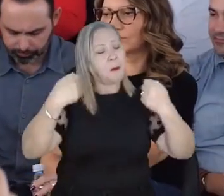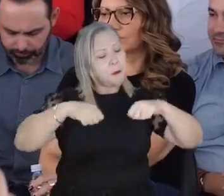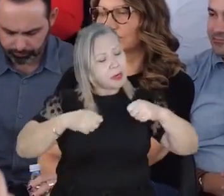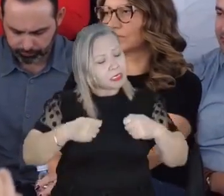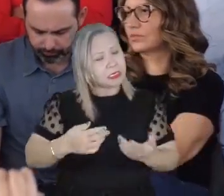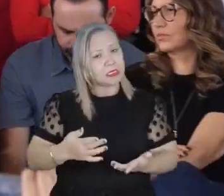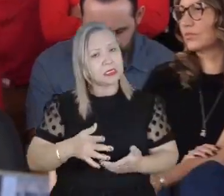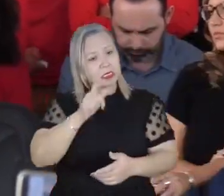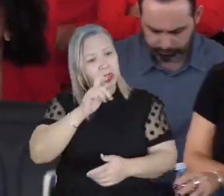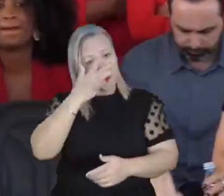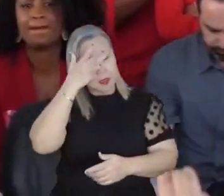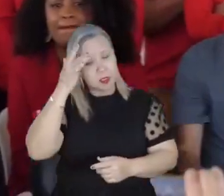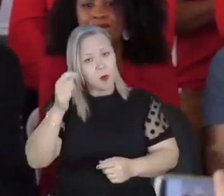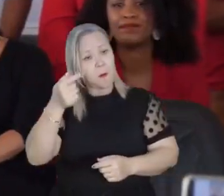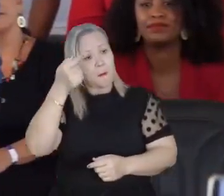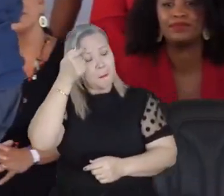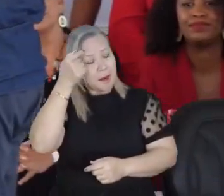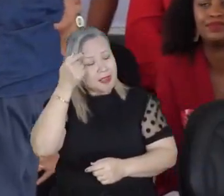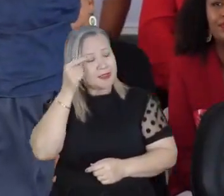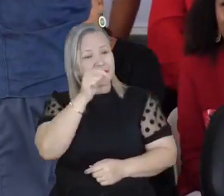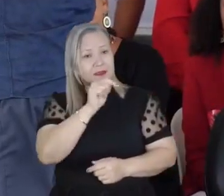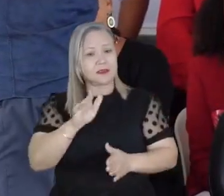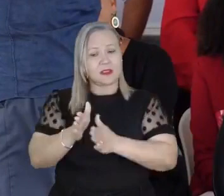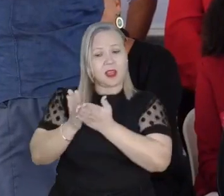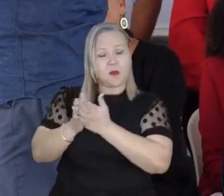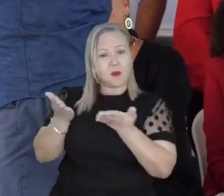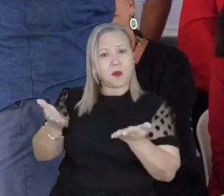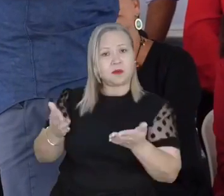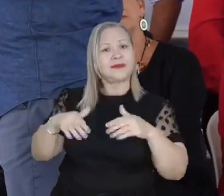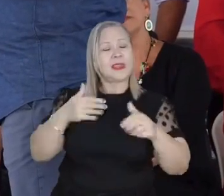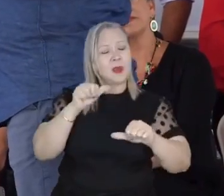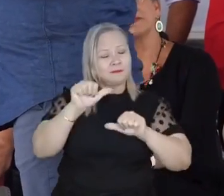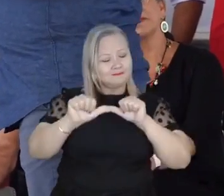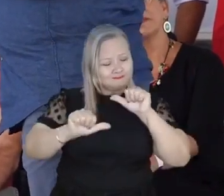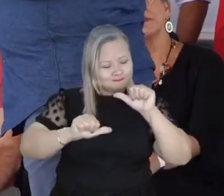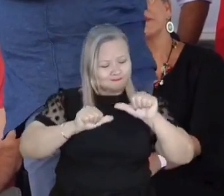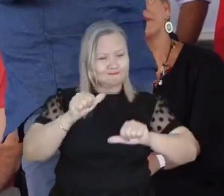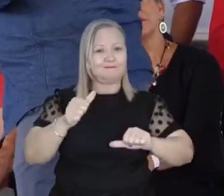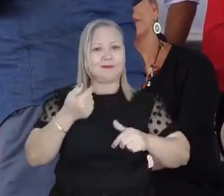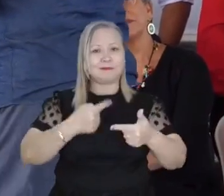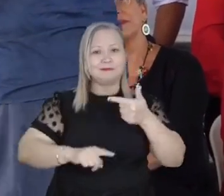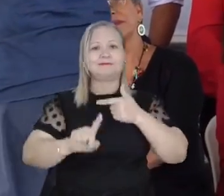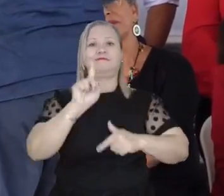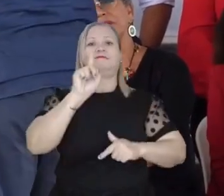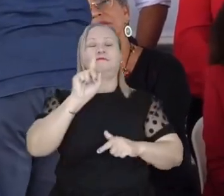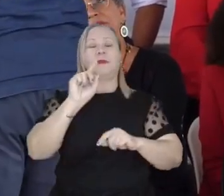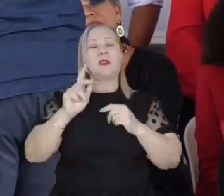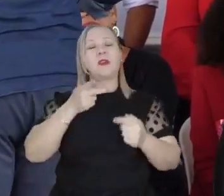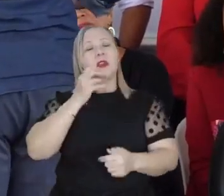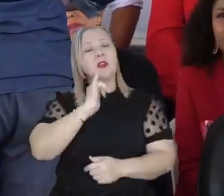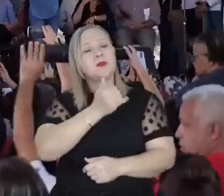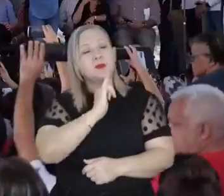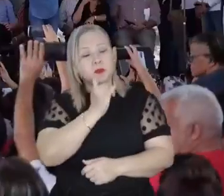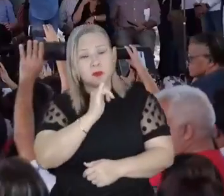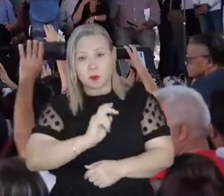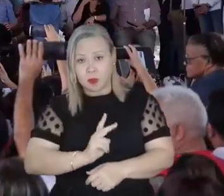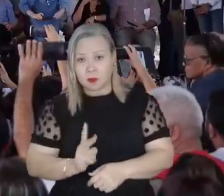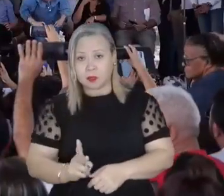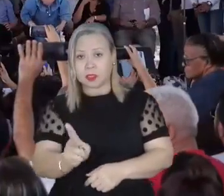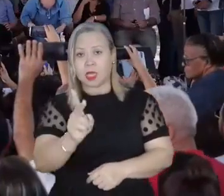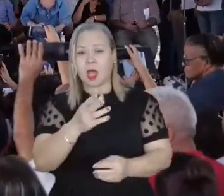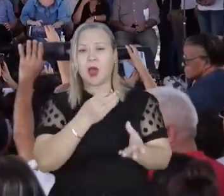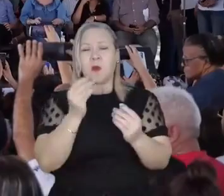É preciso a gente, então, começar a mudar. Por isso é que eu digo sempre assim, é muito fácil governar o